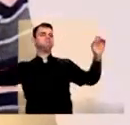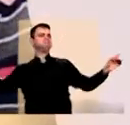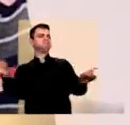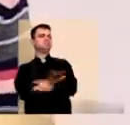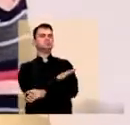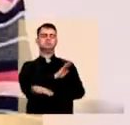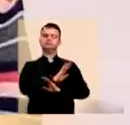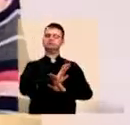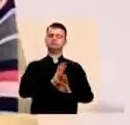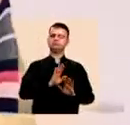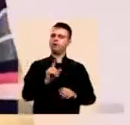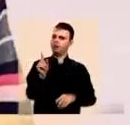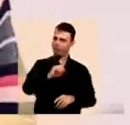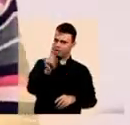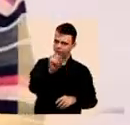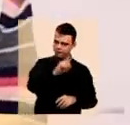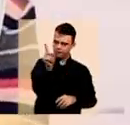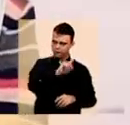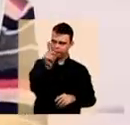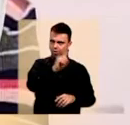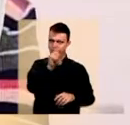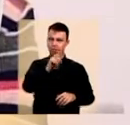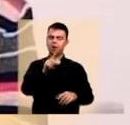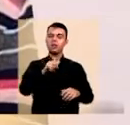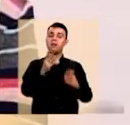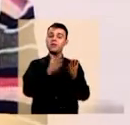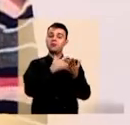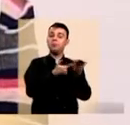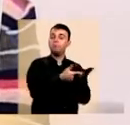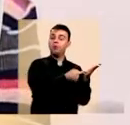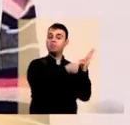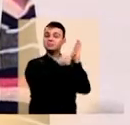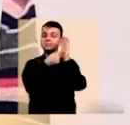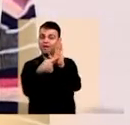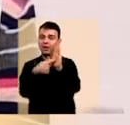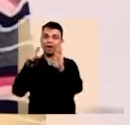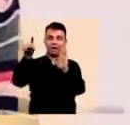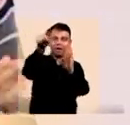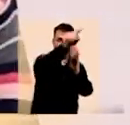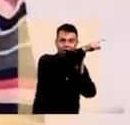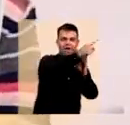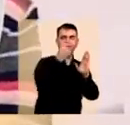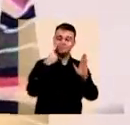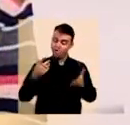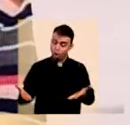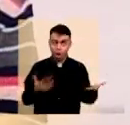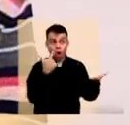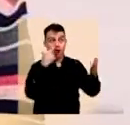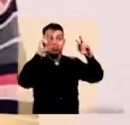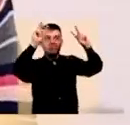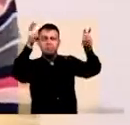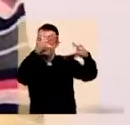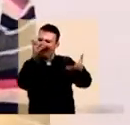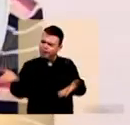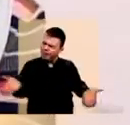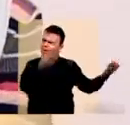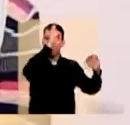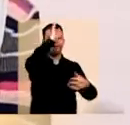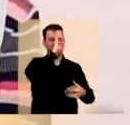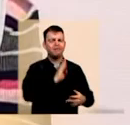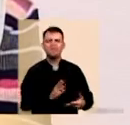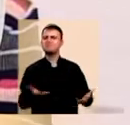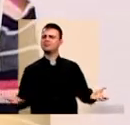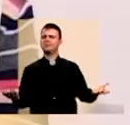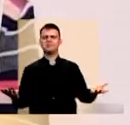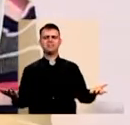isso. Você tem que trazê-lo, apresentar, entendeu? Aquele acervo que ele tem ali, que é tudo de